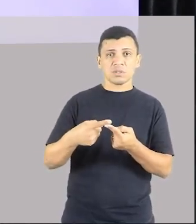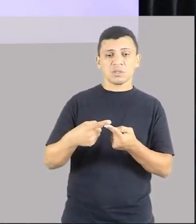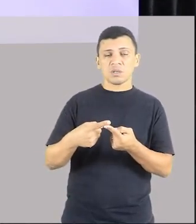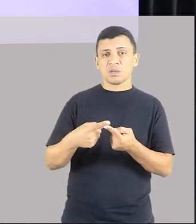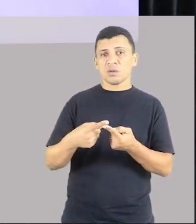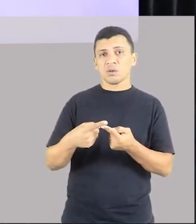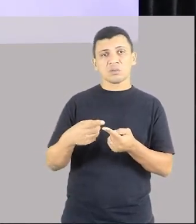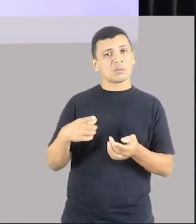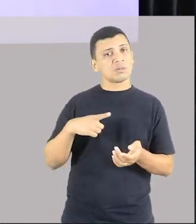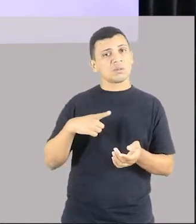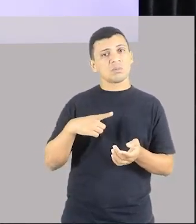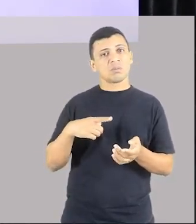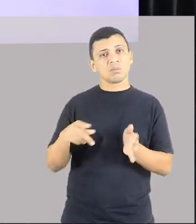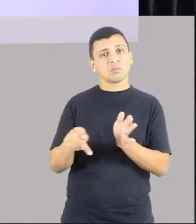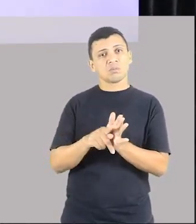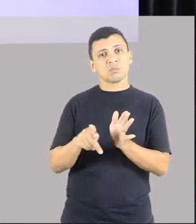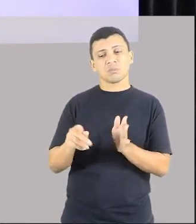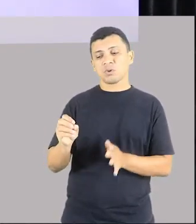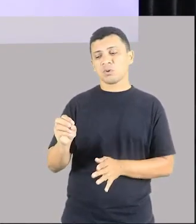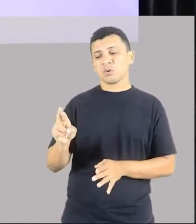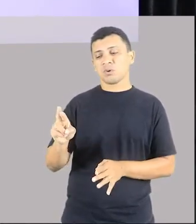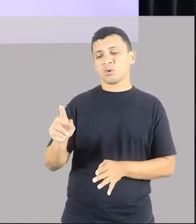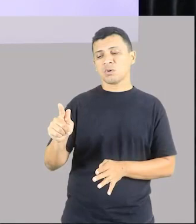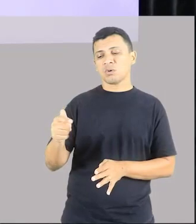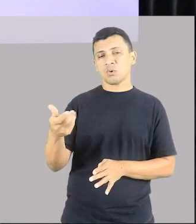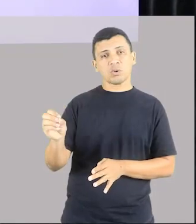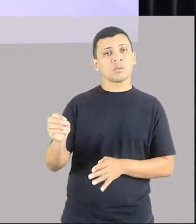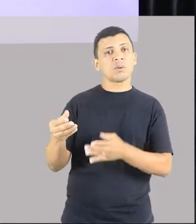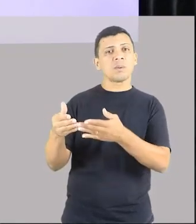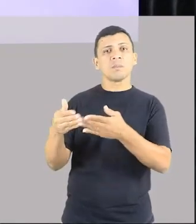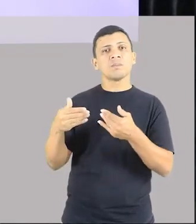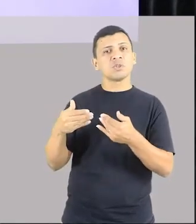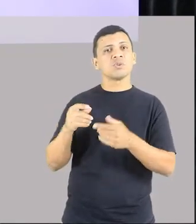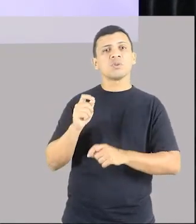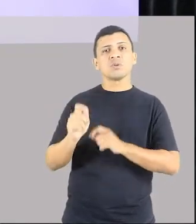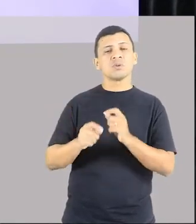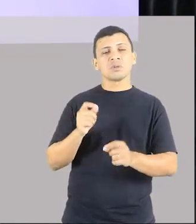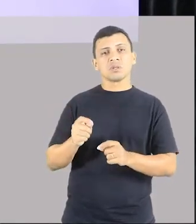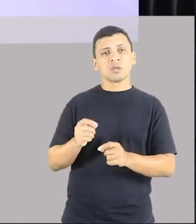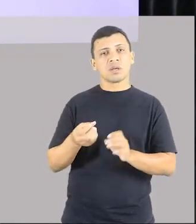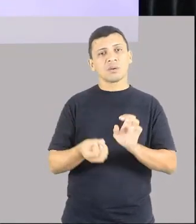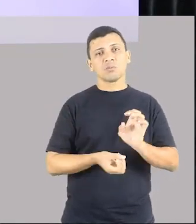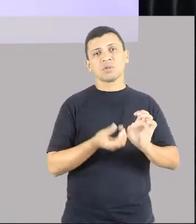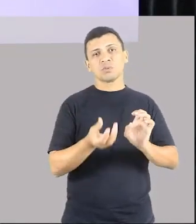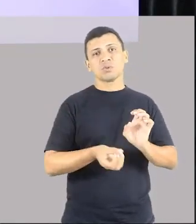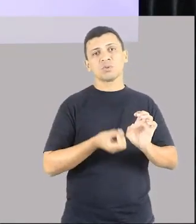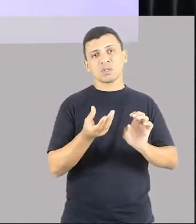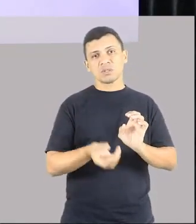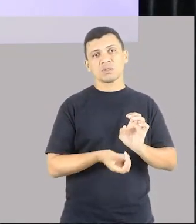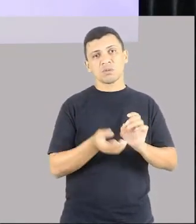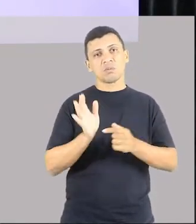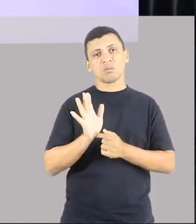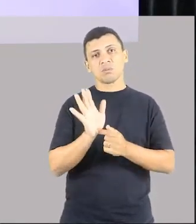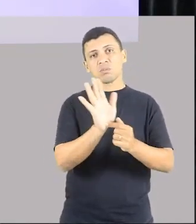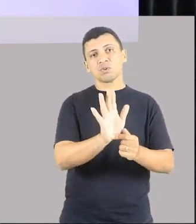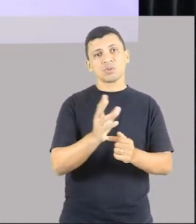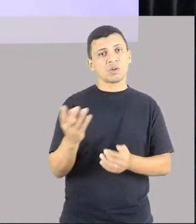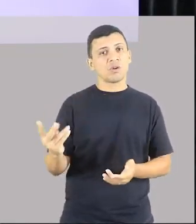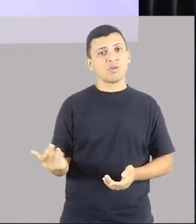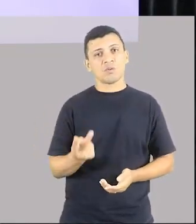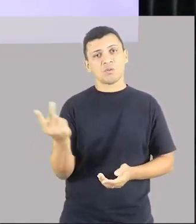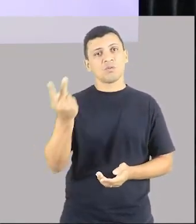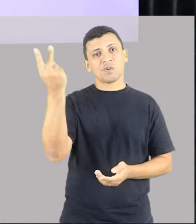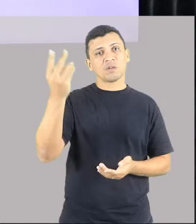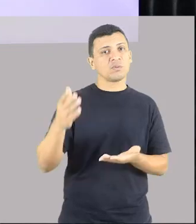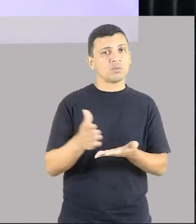ente, órgão da administração pública, você está pedindo a enunciação, um parecer, um juízo de valor